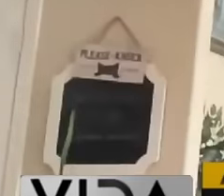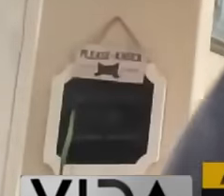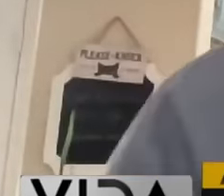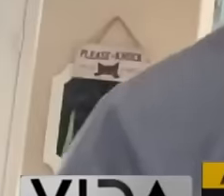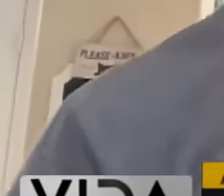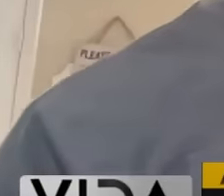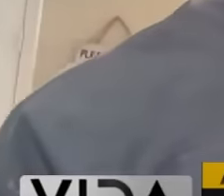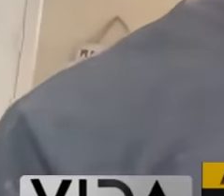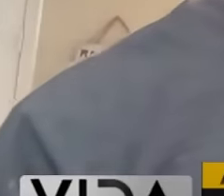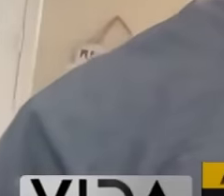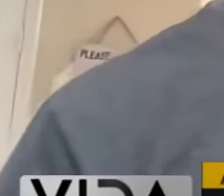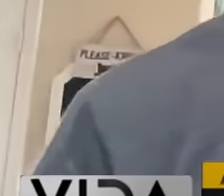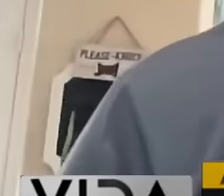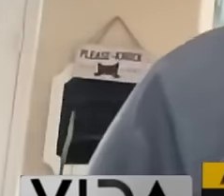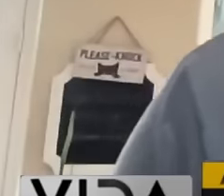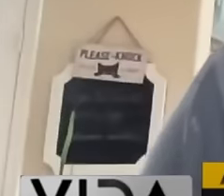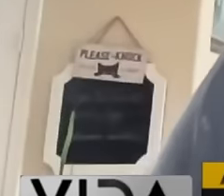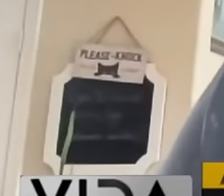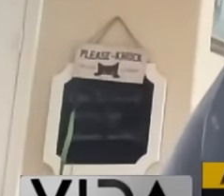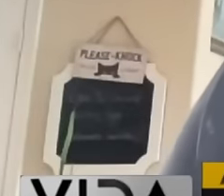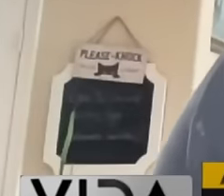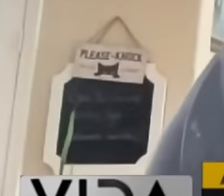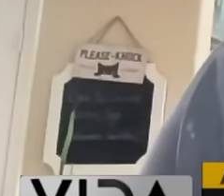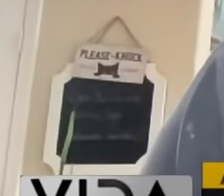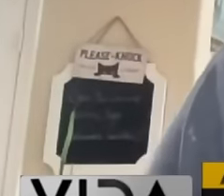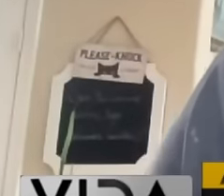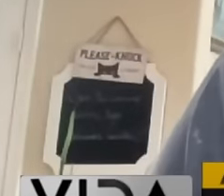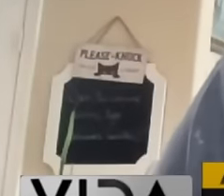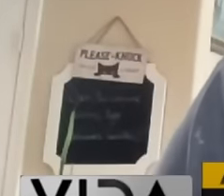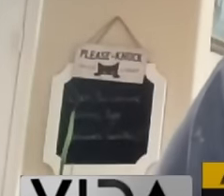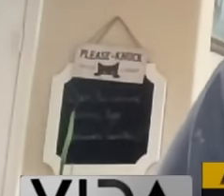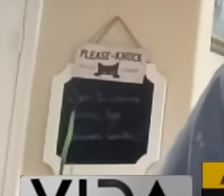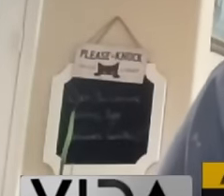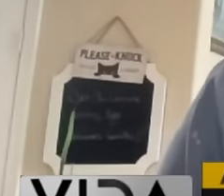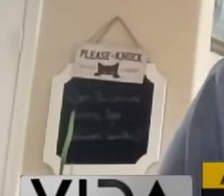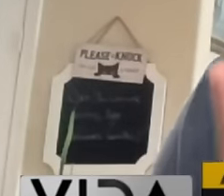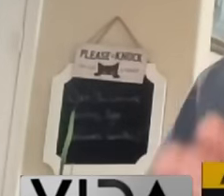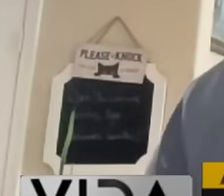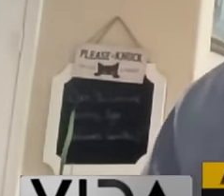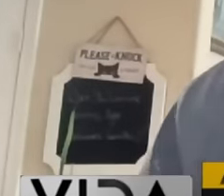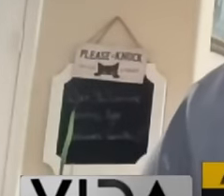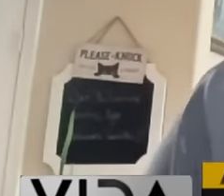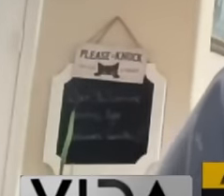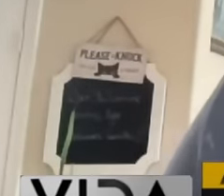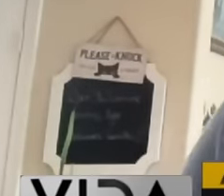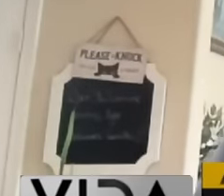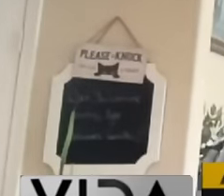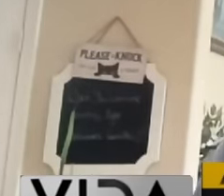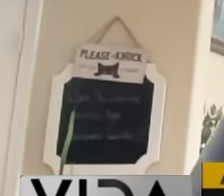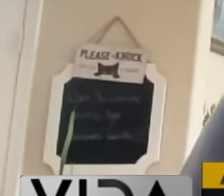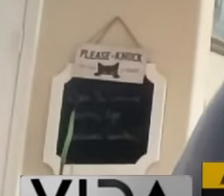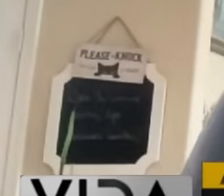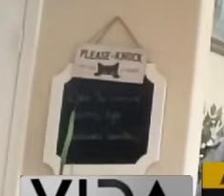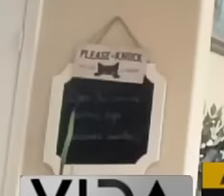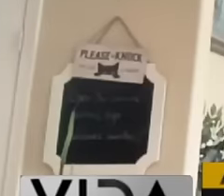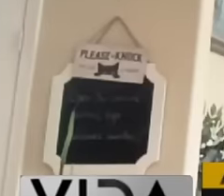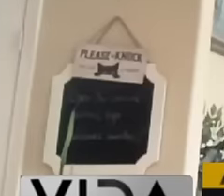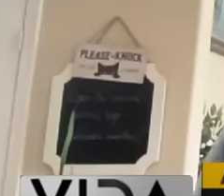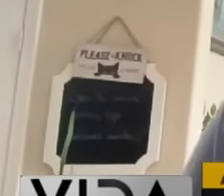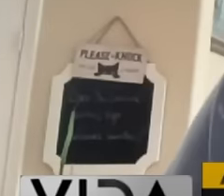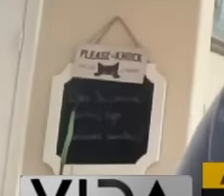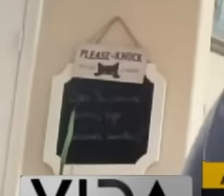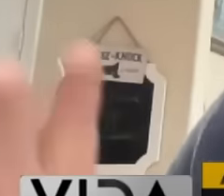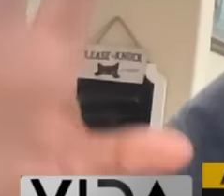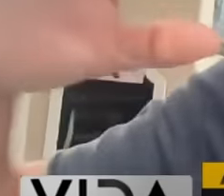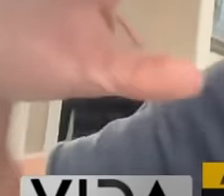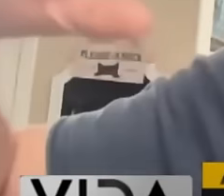Corte, você gosta do presidente. Não são essas perguntas feitas em nenhum aeroporto do mundo. Nenhum lugar do